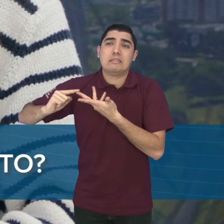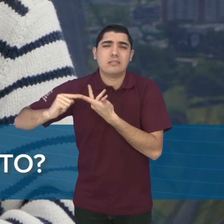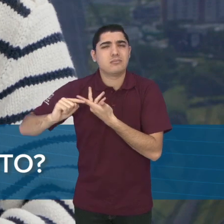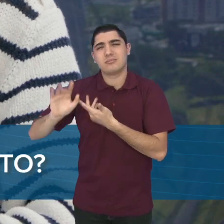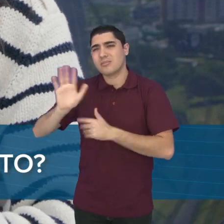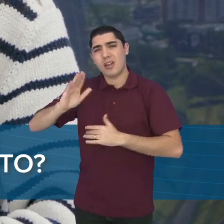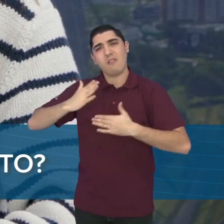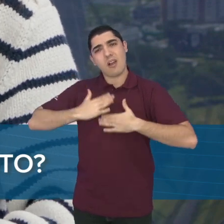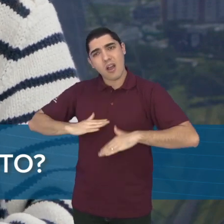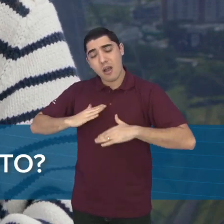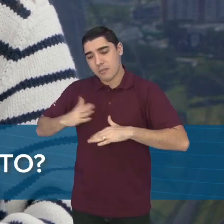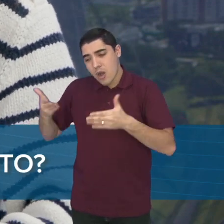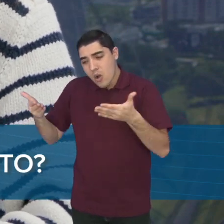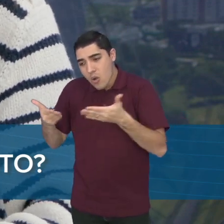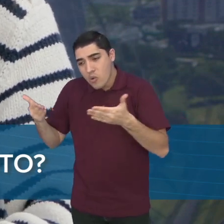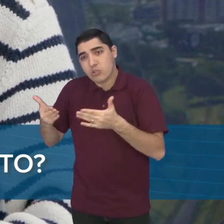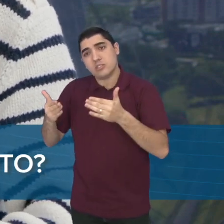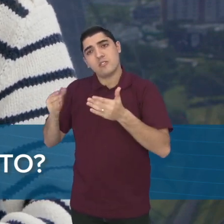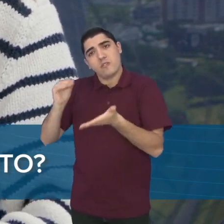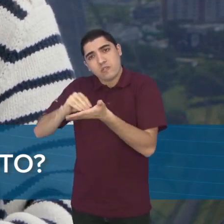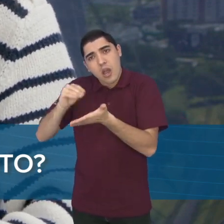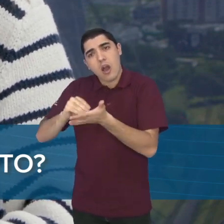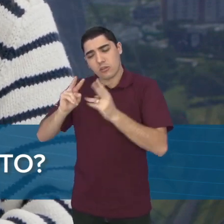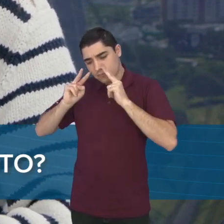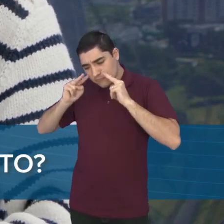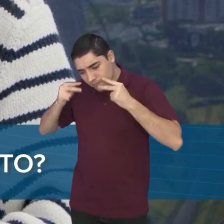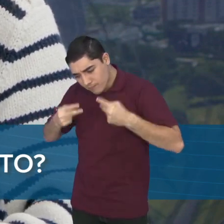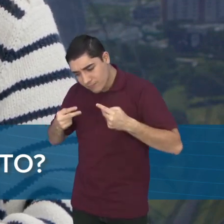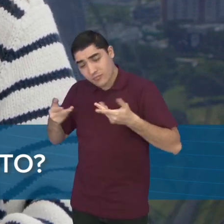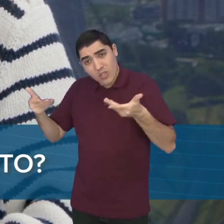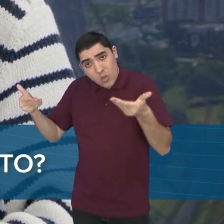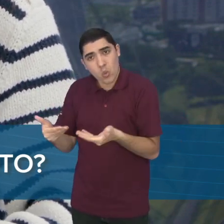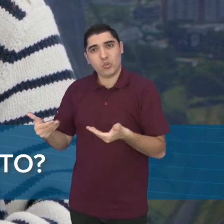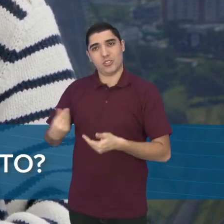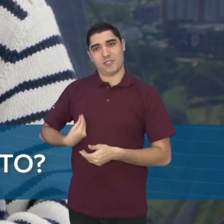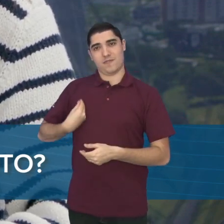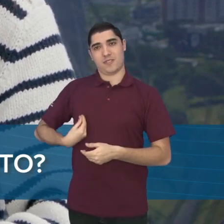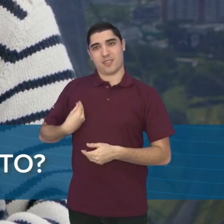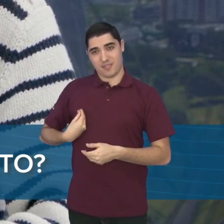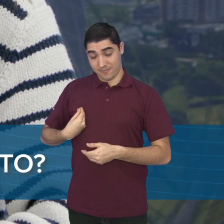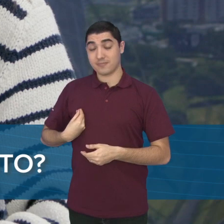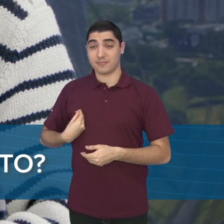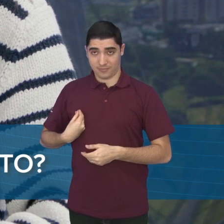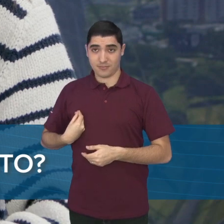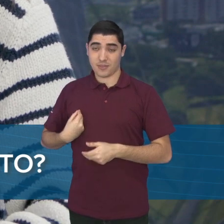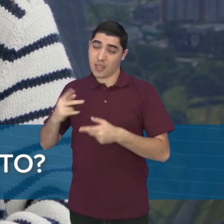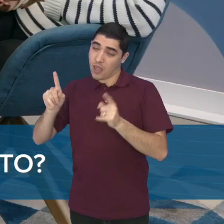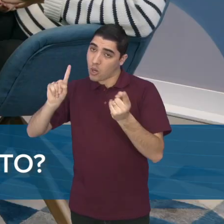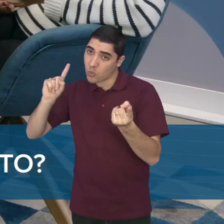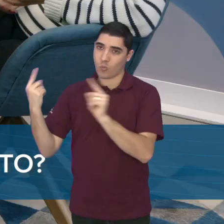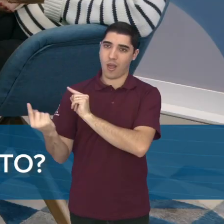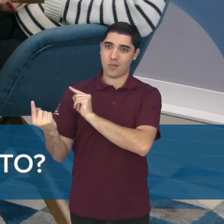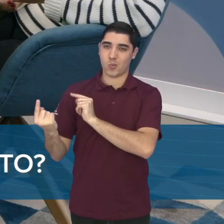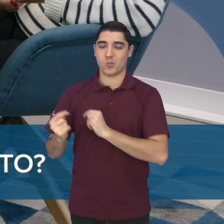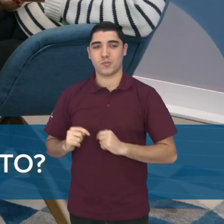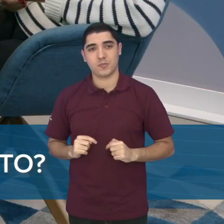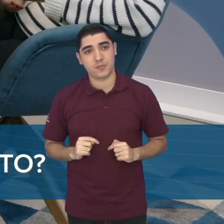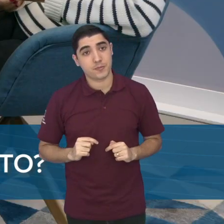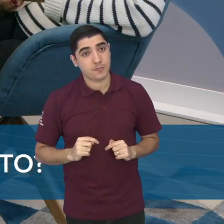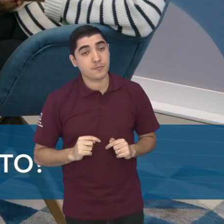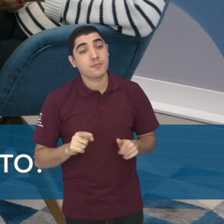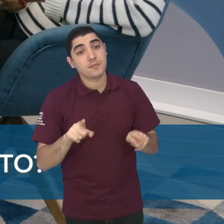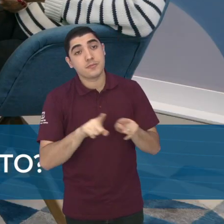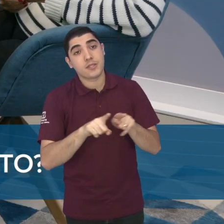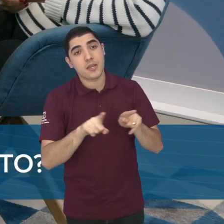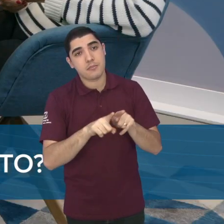o hoje, né, ela esquece às vezes de olhar, de estar presente realmente. Então, é o inverso, né? E aí até